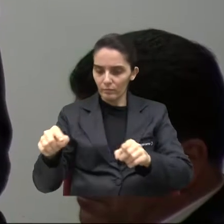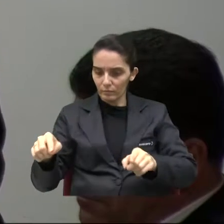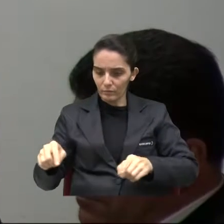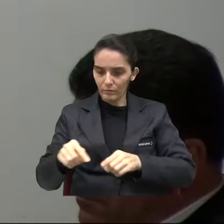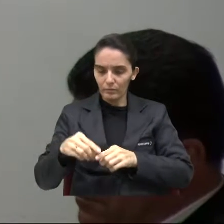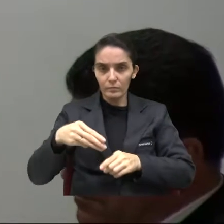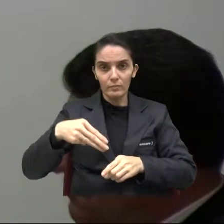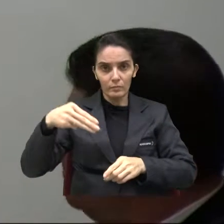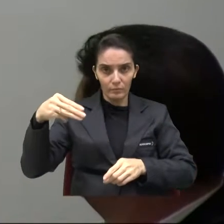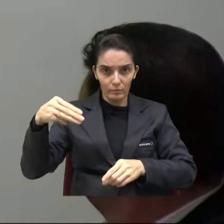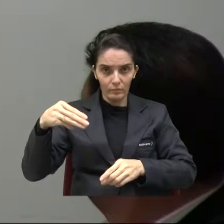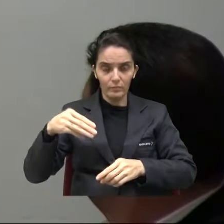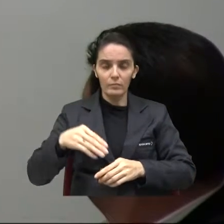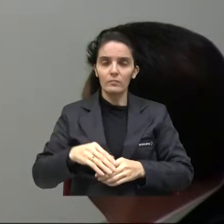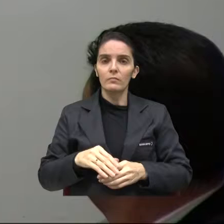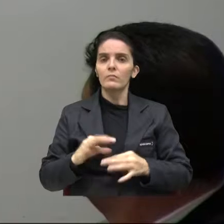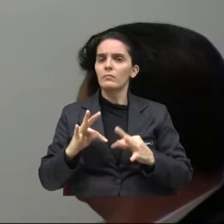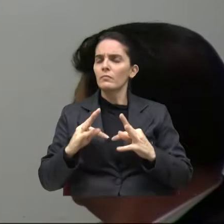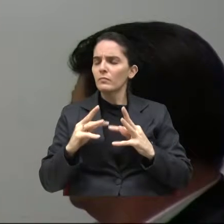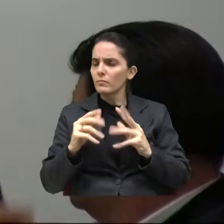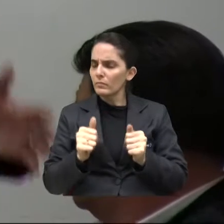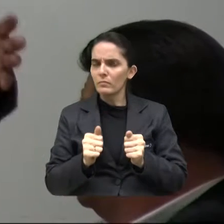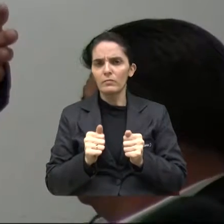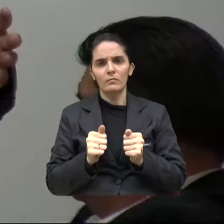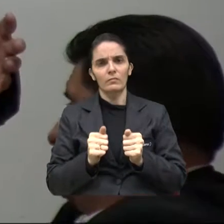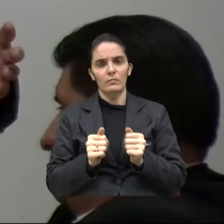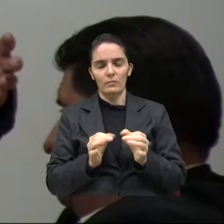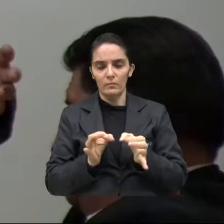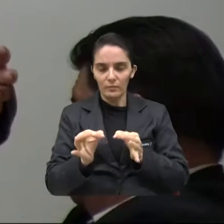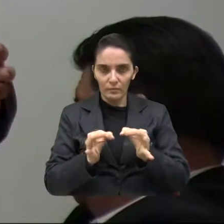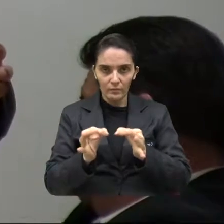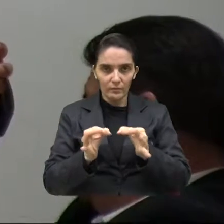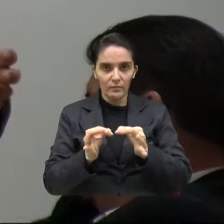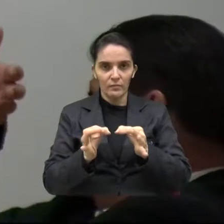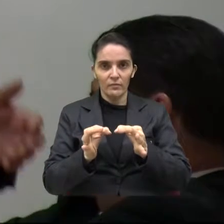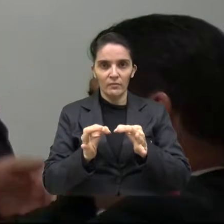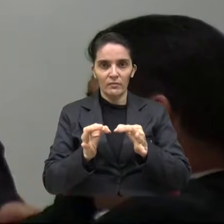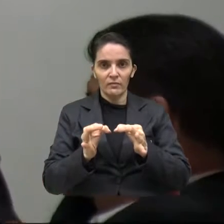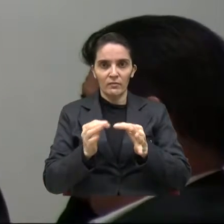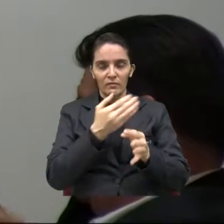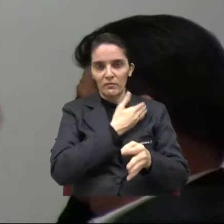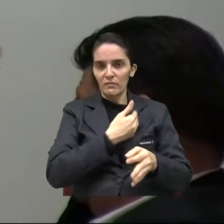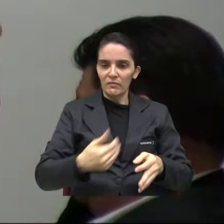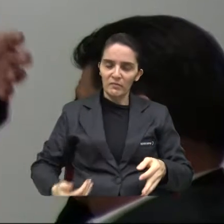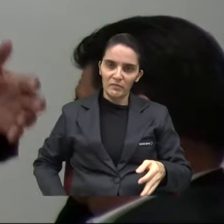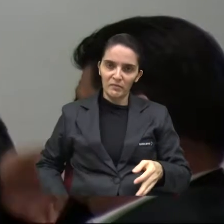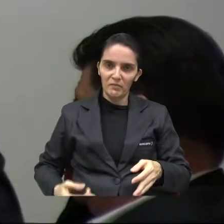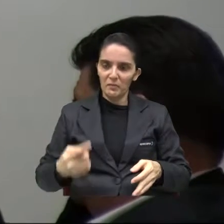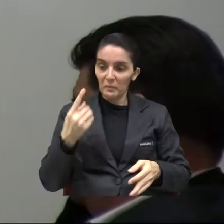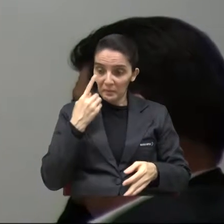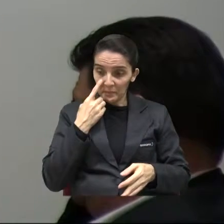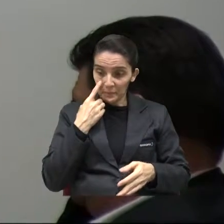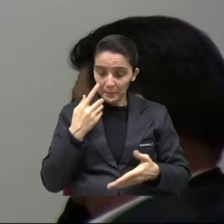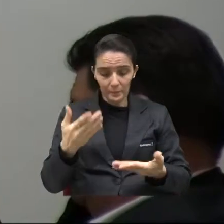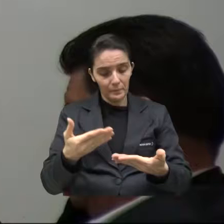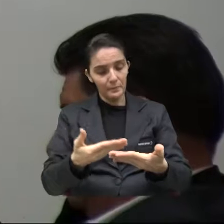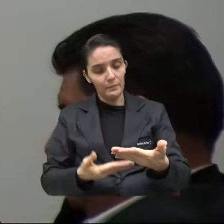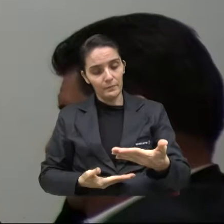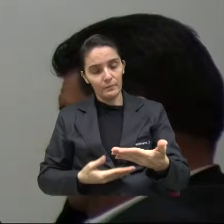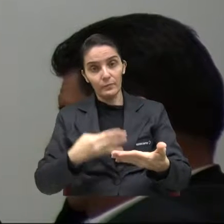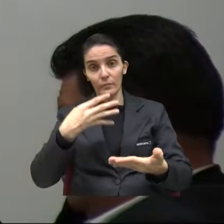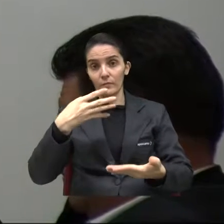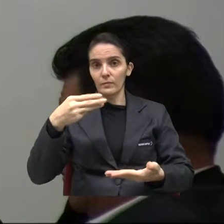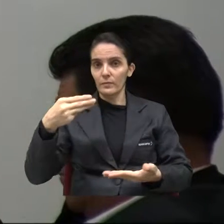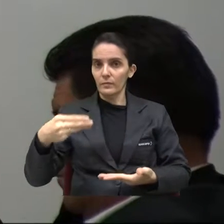fazer recapeamento, enfim, foi todo um projeto. O governador falou, quando teve o projeto na mão, liberou 4